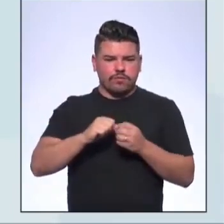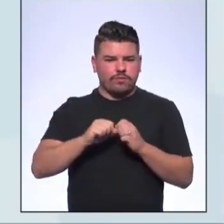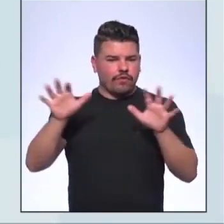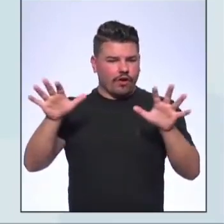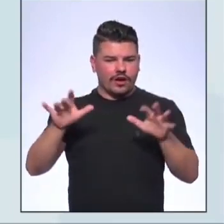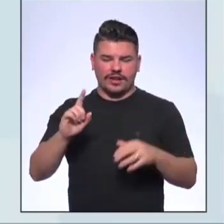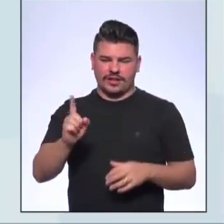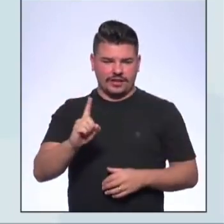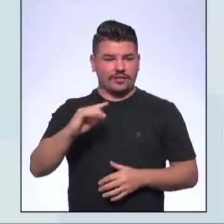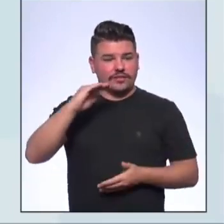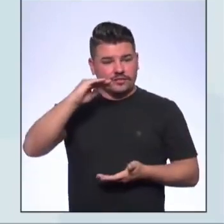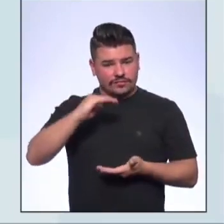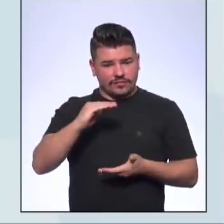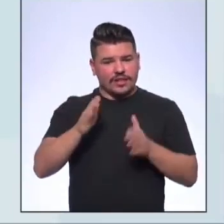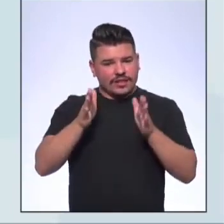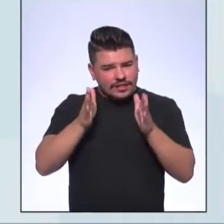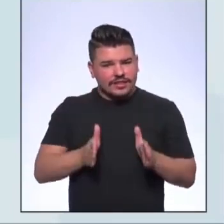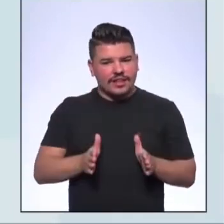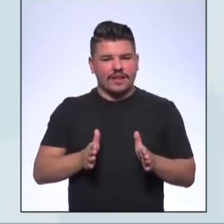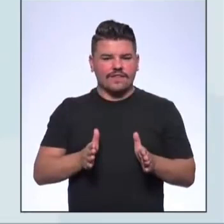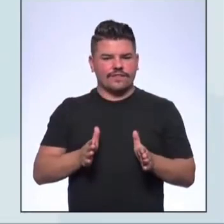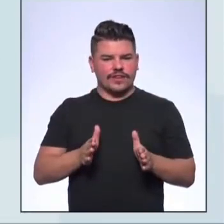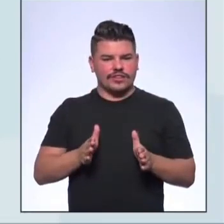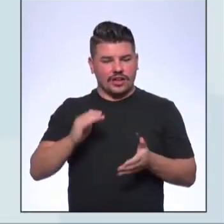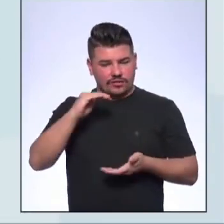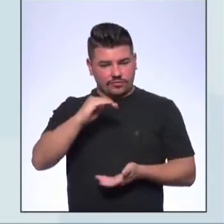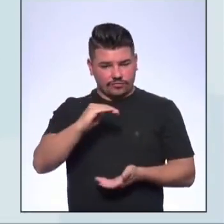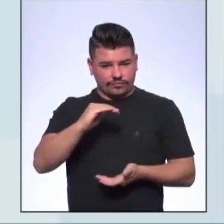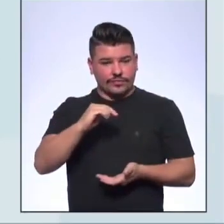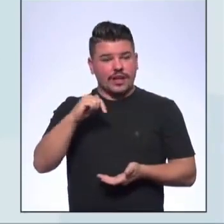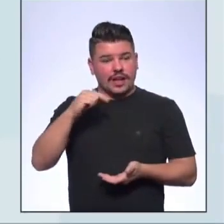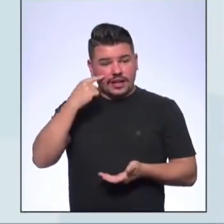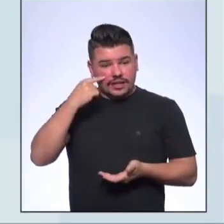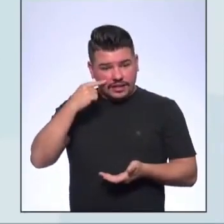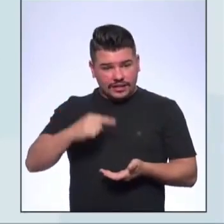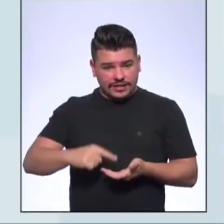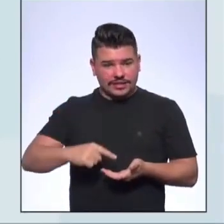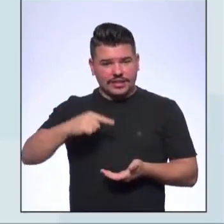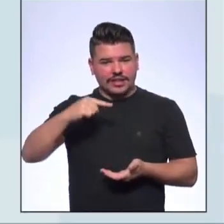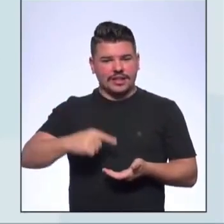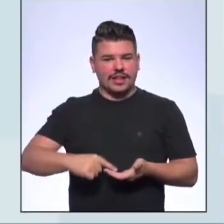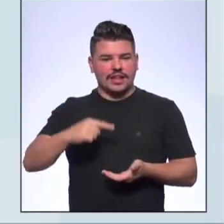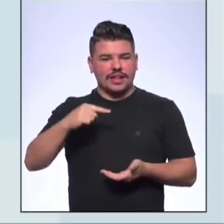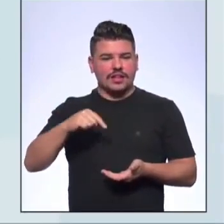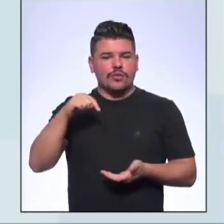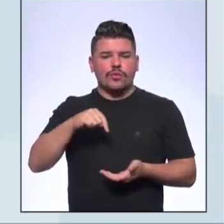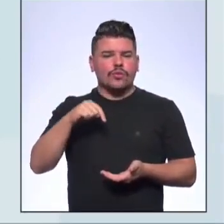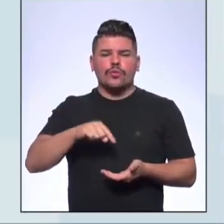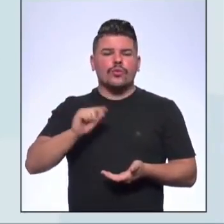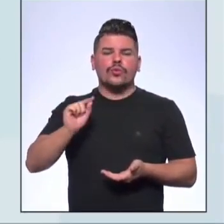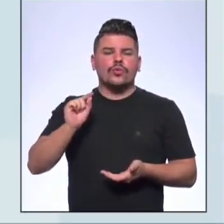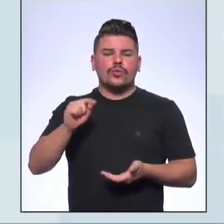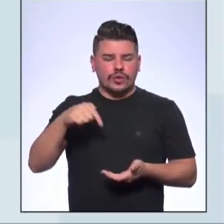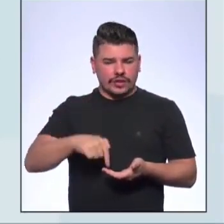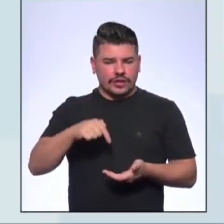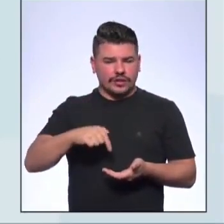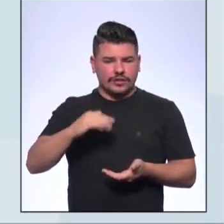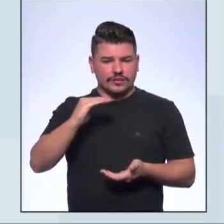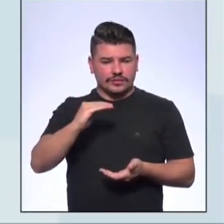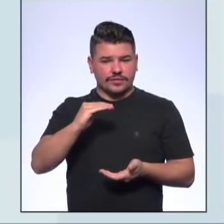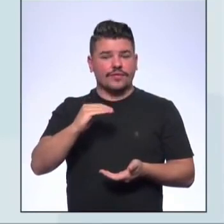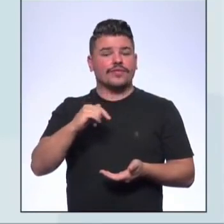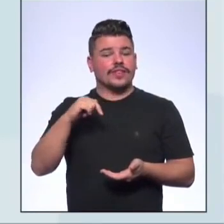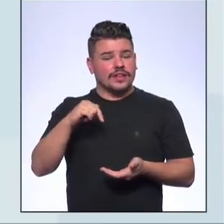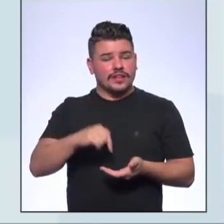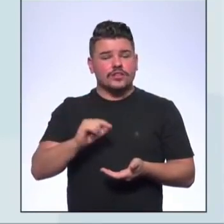sistema isolado, tá ali. Aí embaixo eu coloquei para você um reservatório térmico, né? O que é a função desse reservatório térmico? Qual vai ser